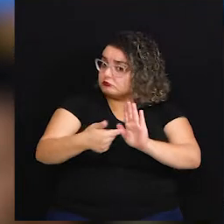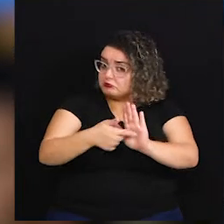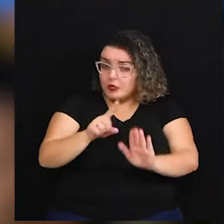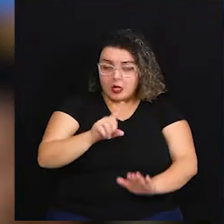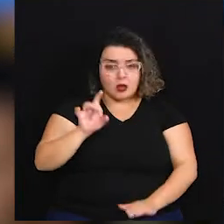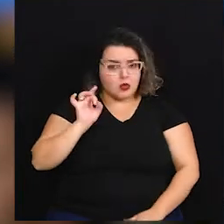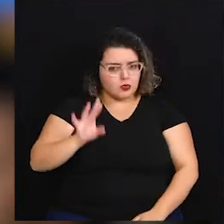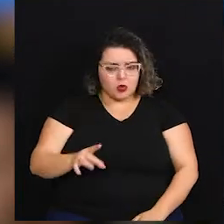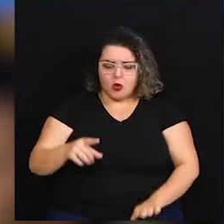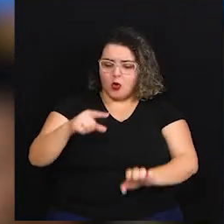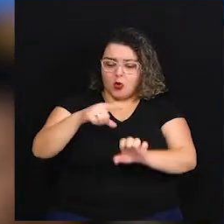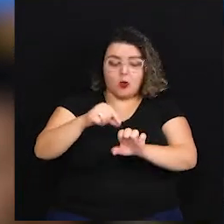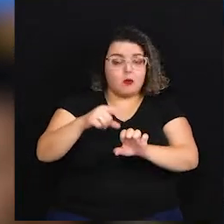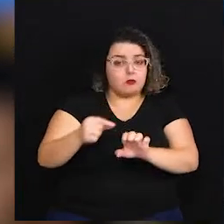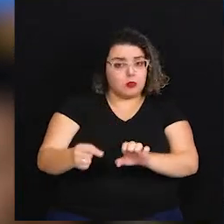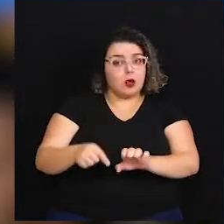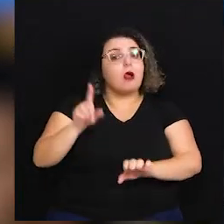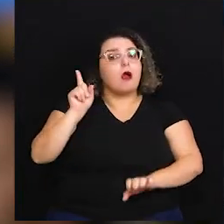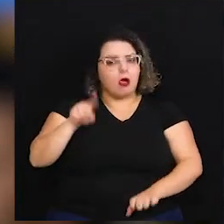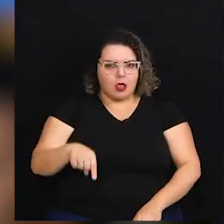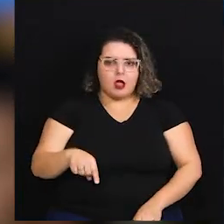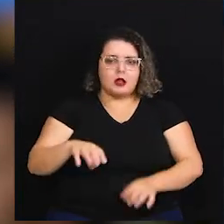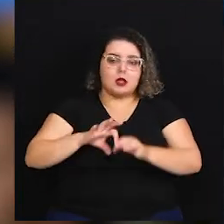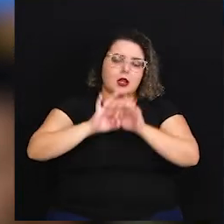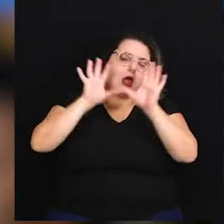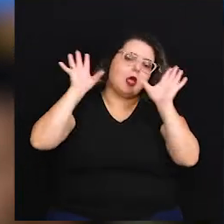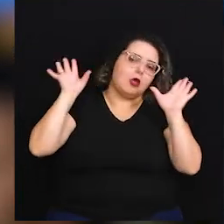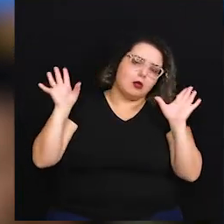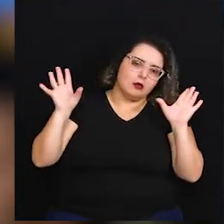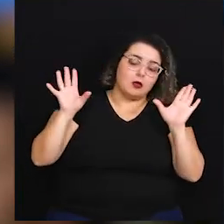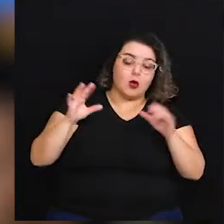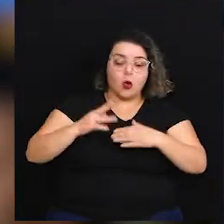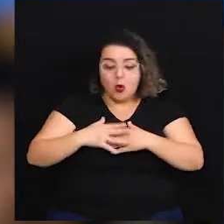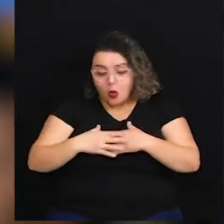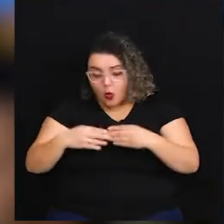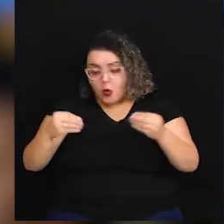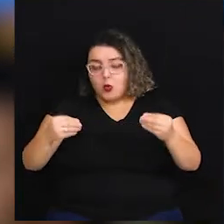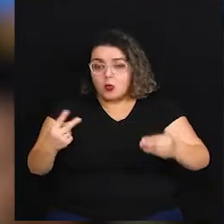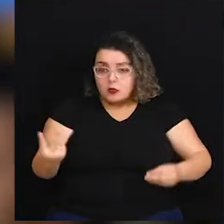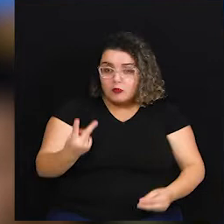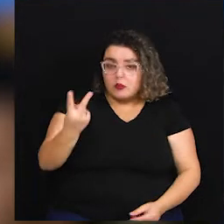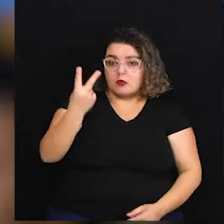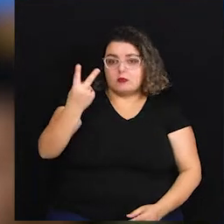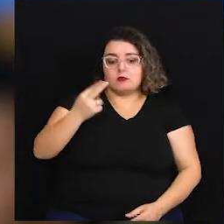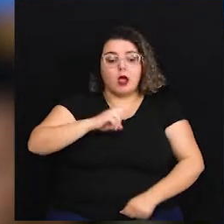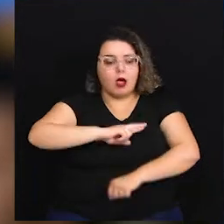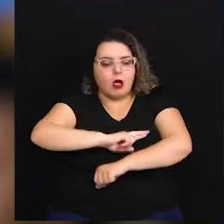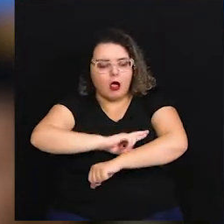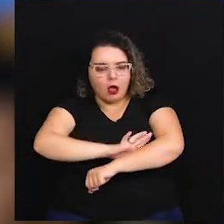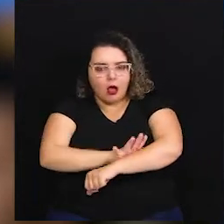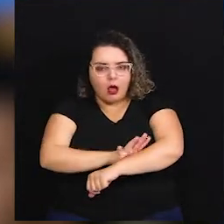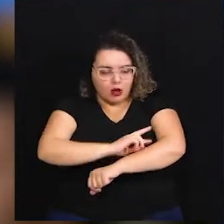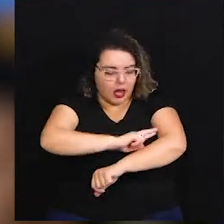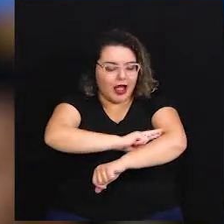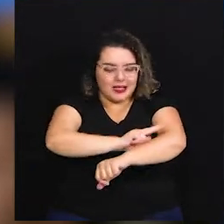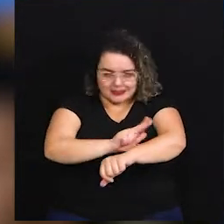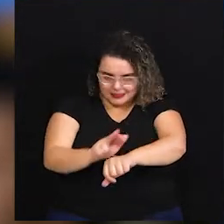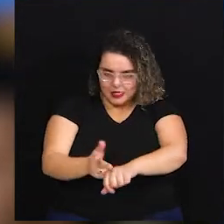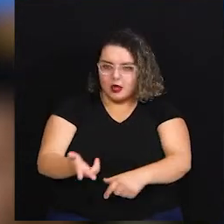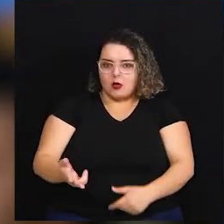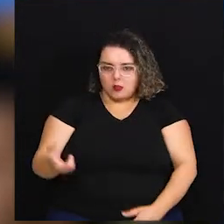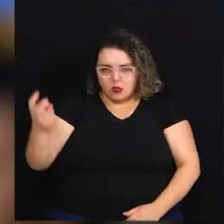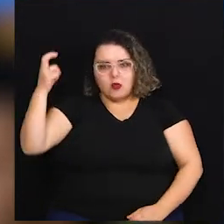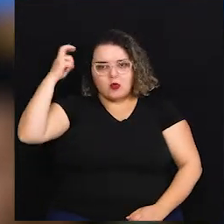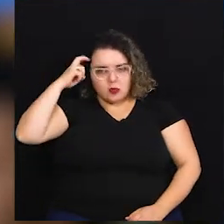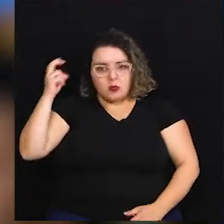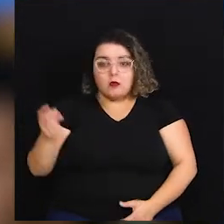não apenas como o empreendedorismo é um fator de libertação, cura e valorização racial e cultural, como também